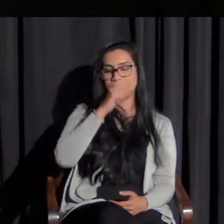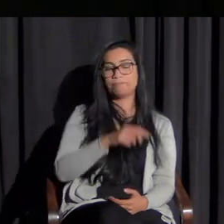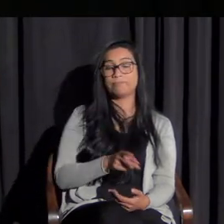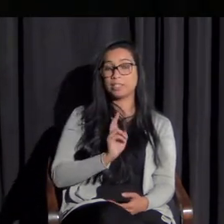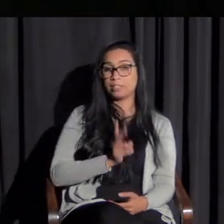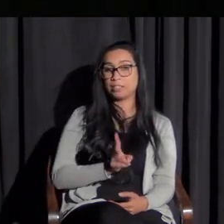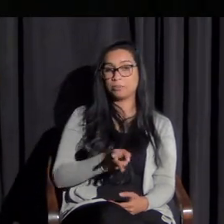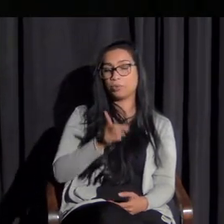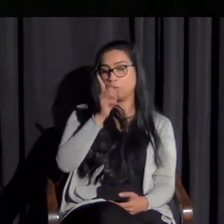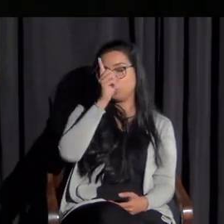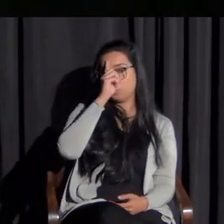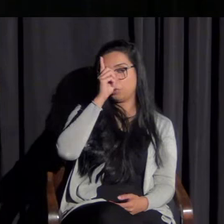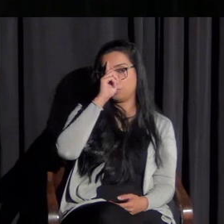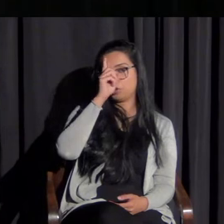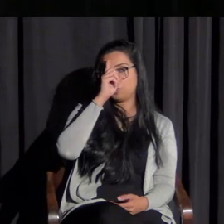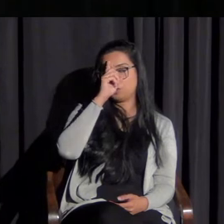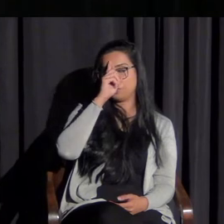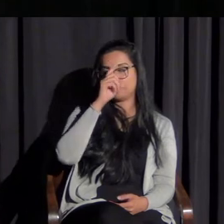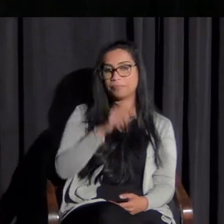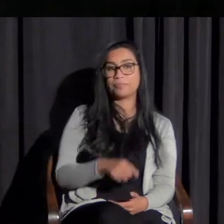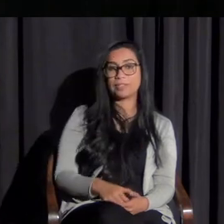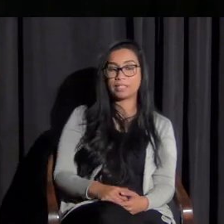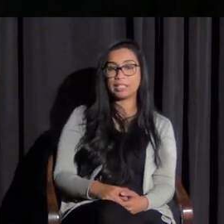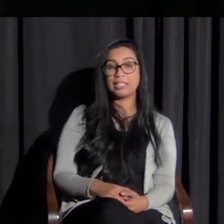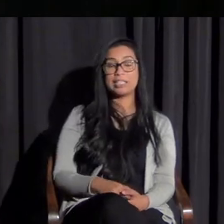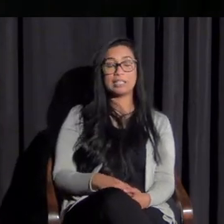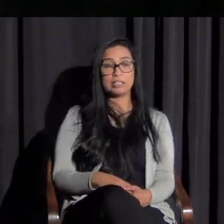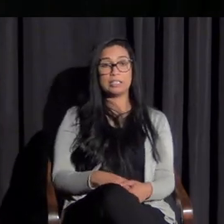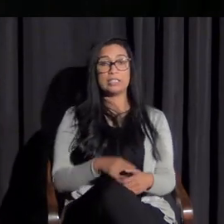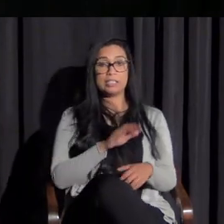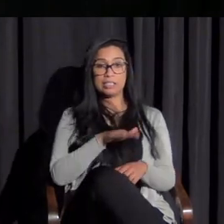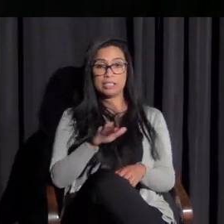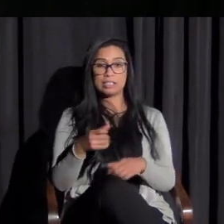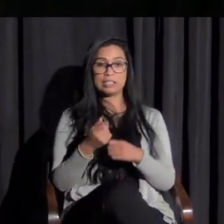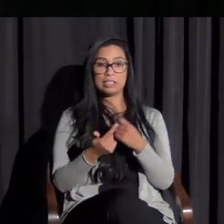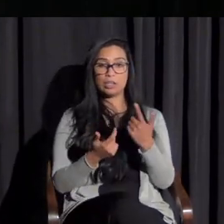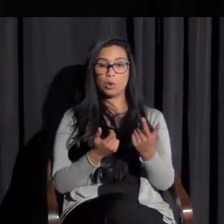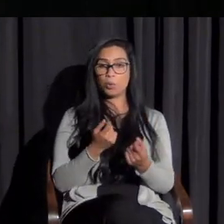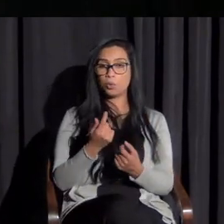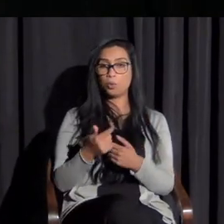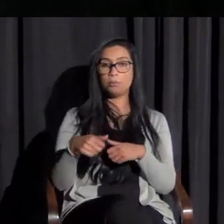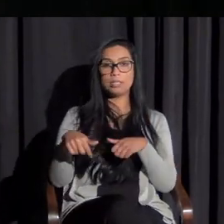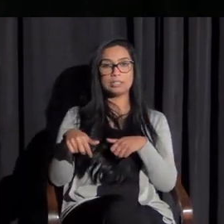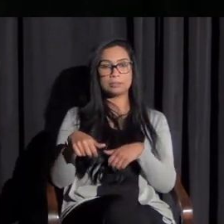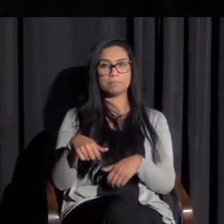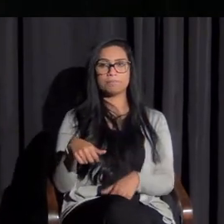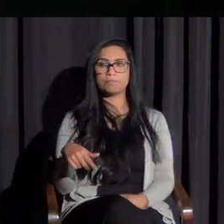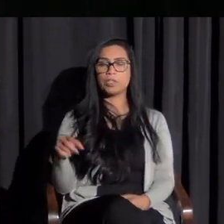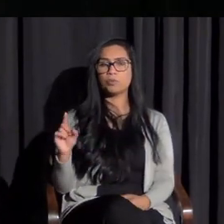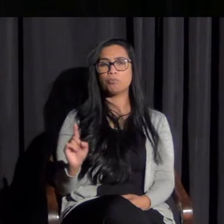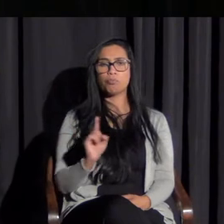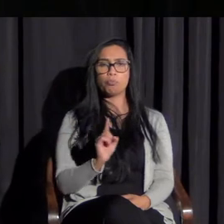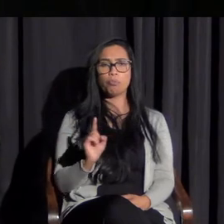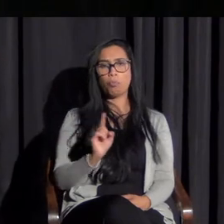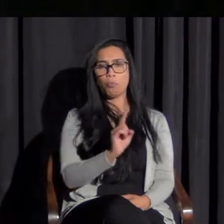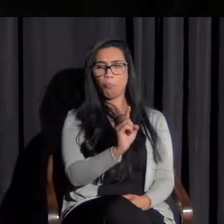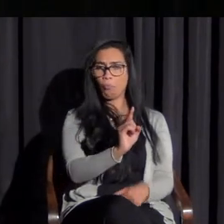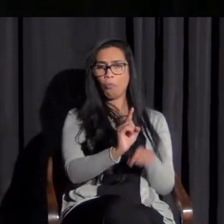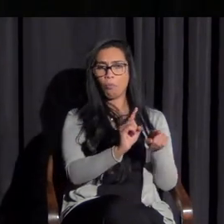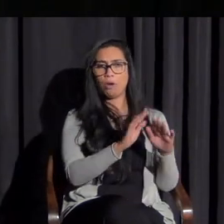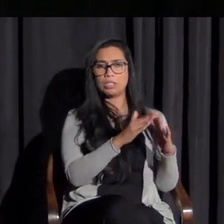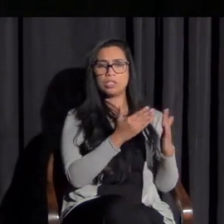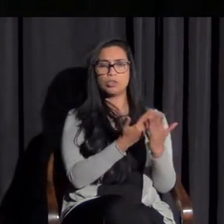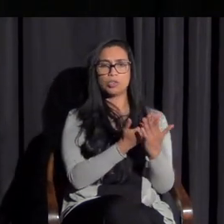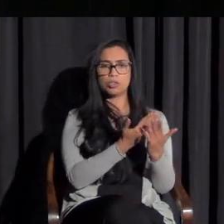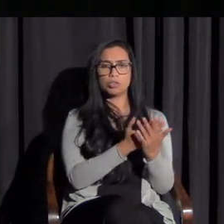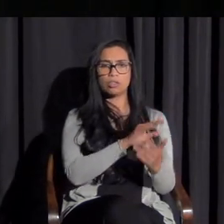diariamente, algumas crianças passavam por lá para irem para a EMEI, a Escola Municipal de Educação Infantil,